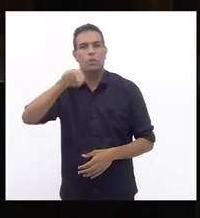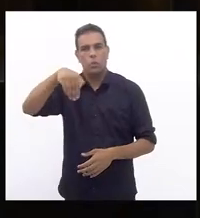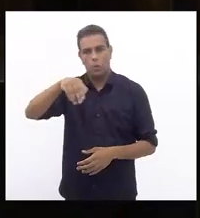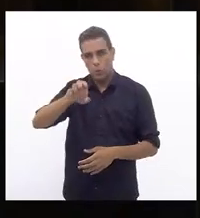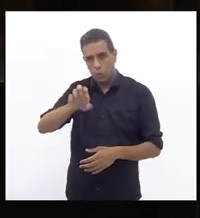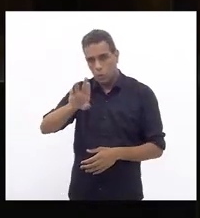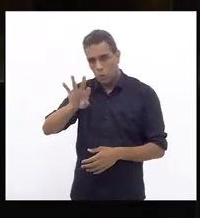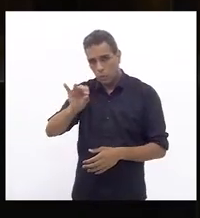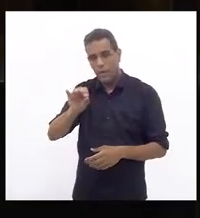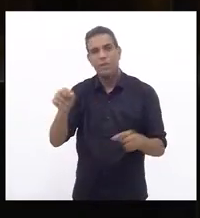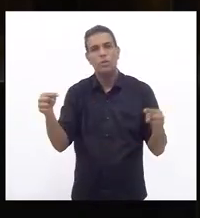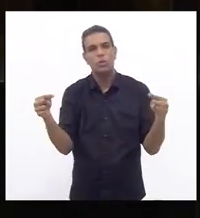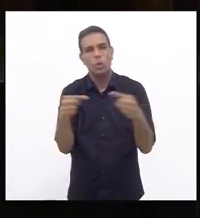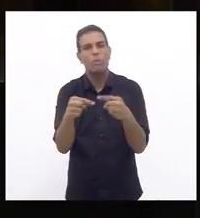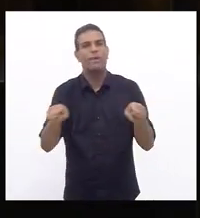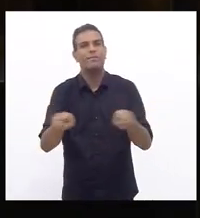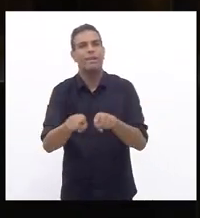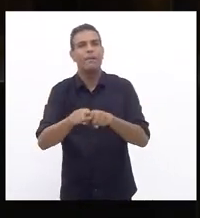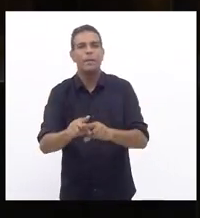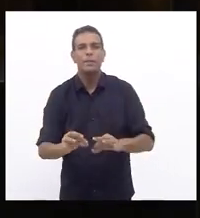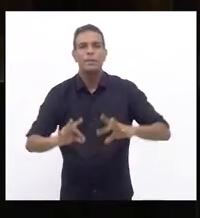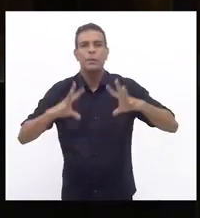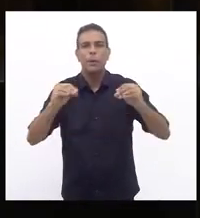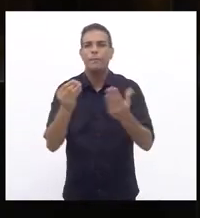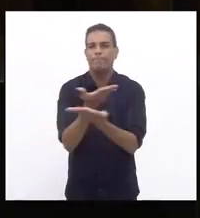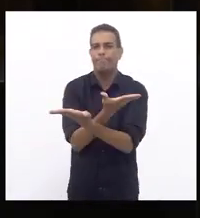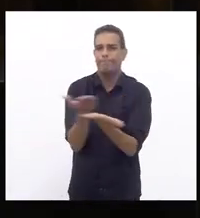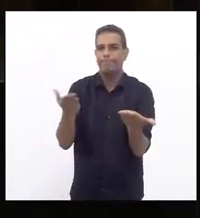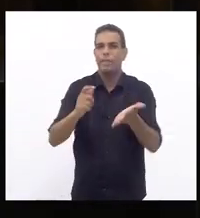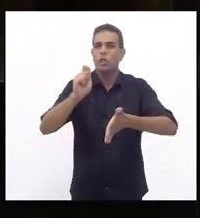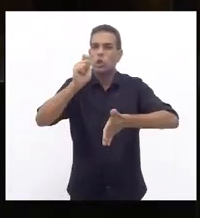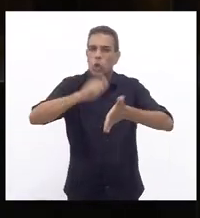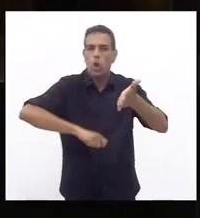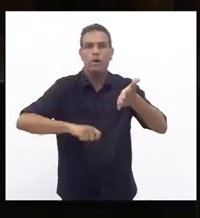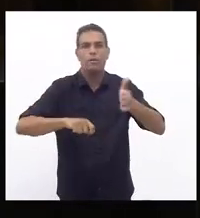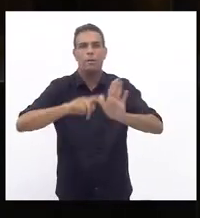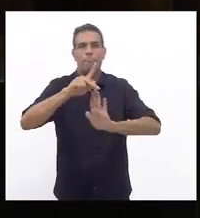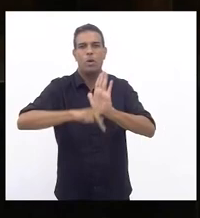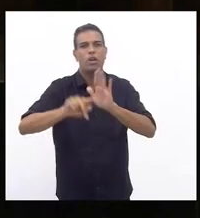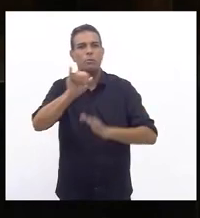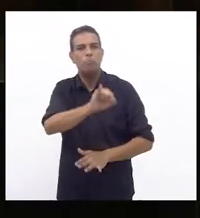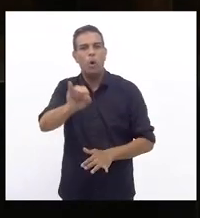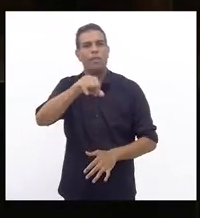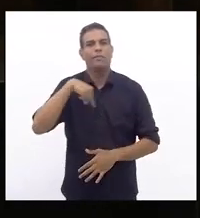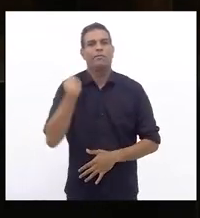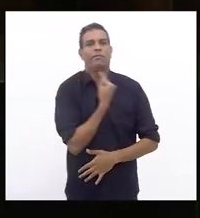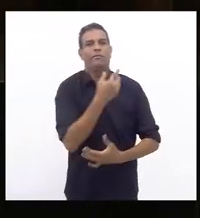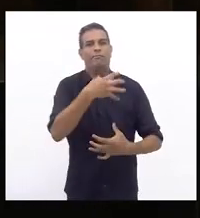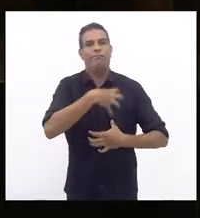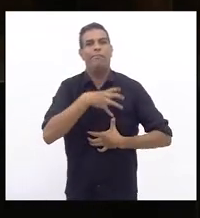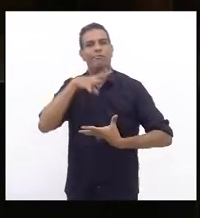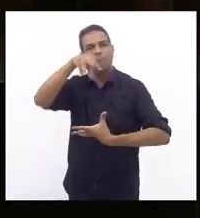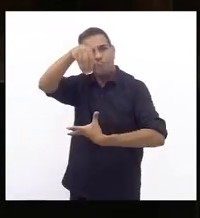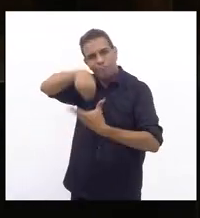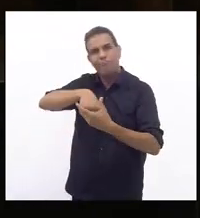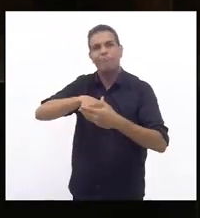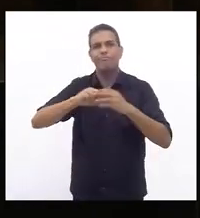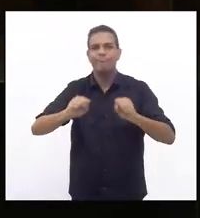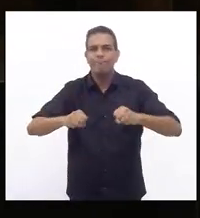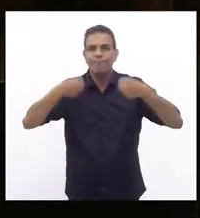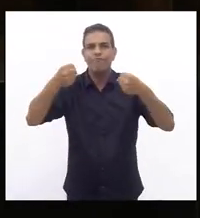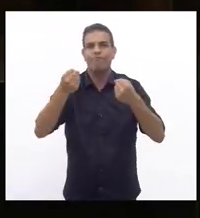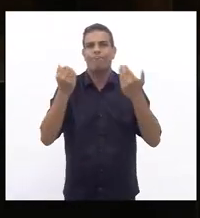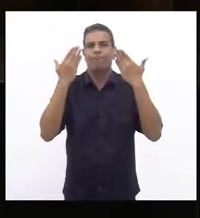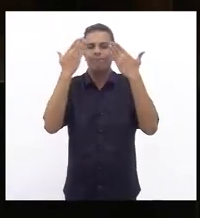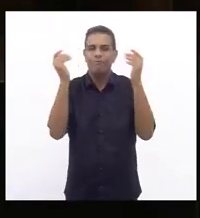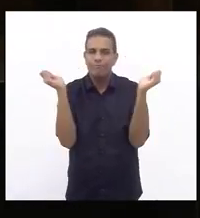e abrir também aqui, e abrir com a autoria desse projeto tão importante para essa casa, que defende e